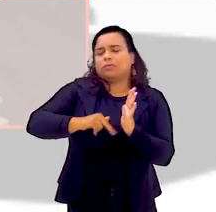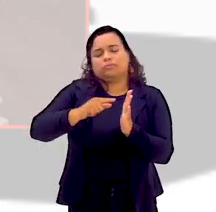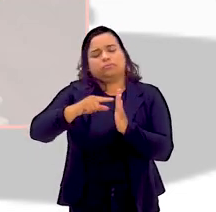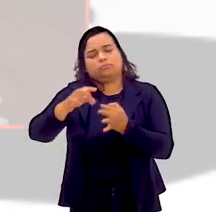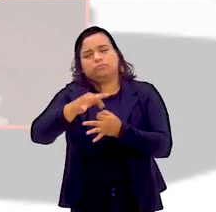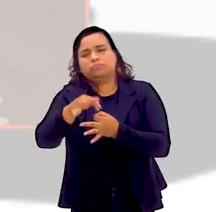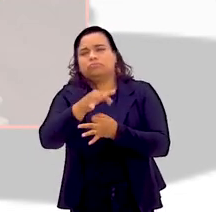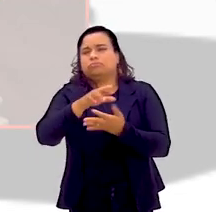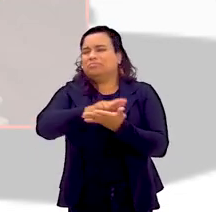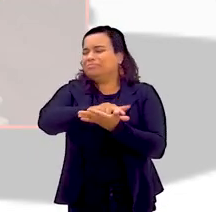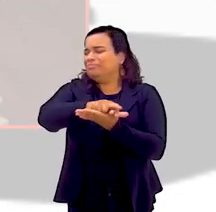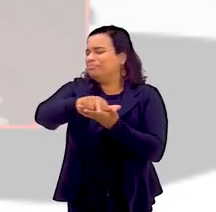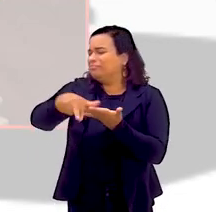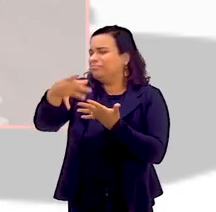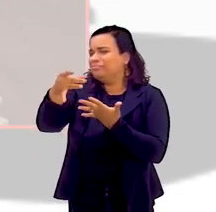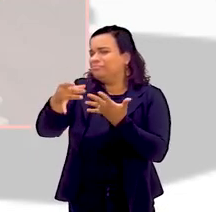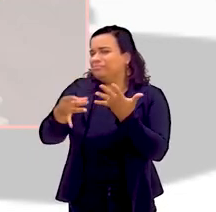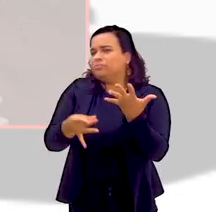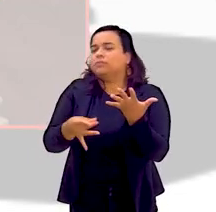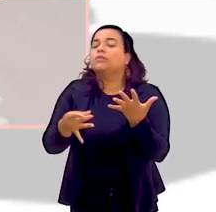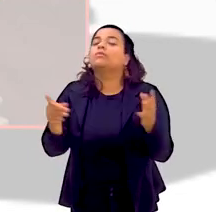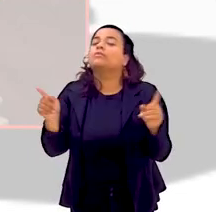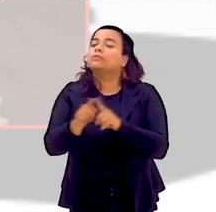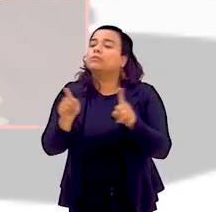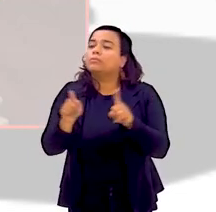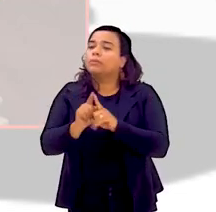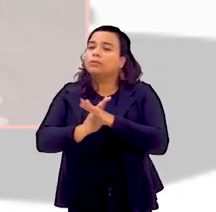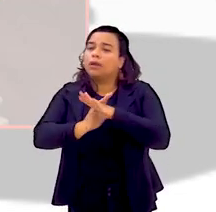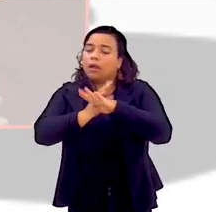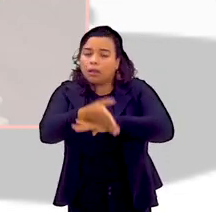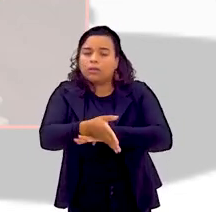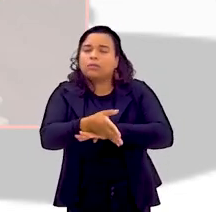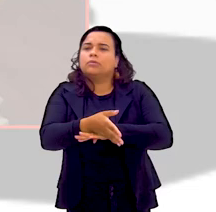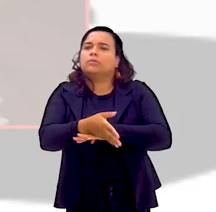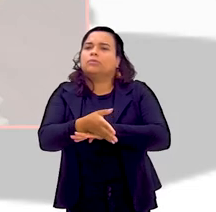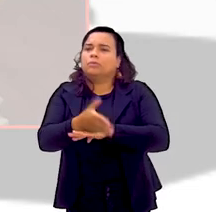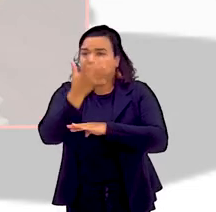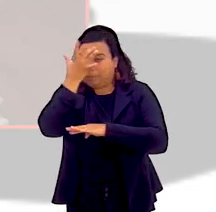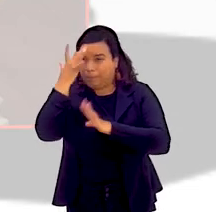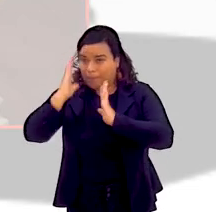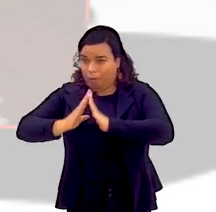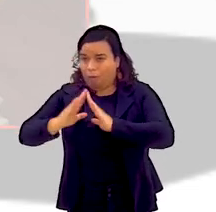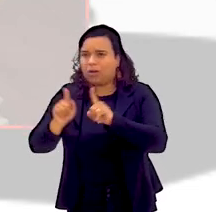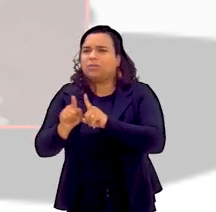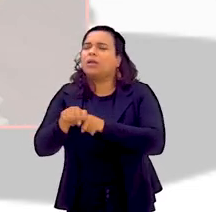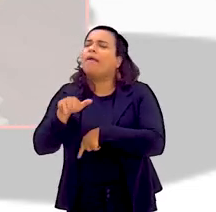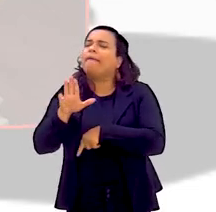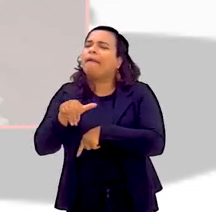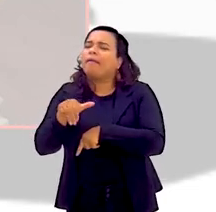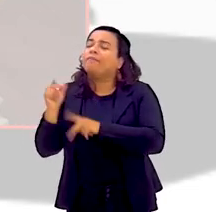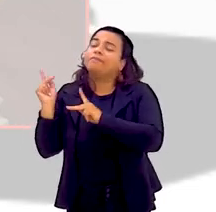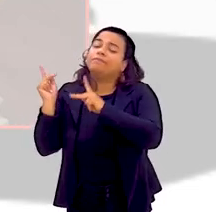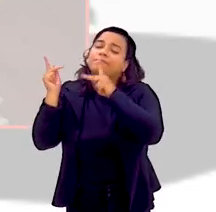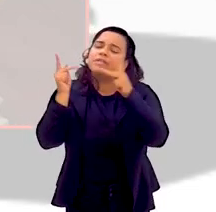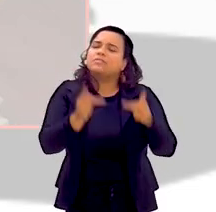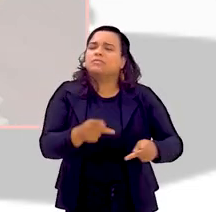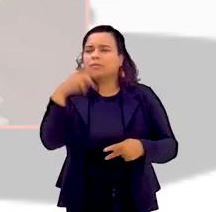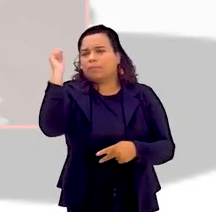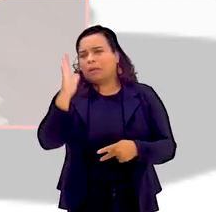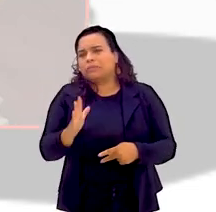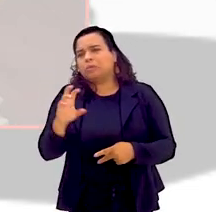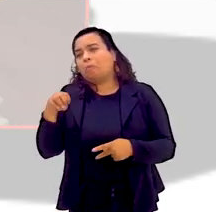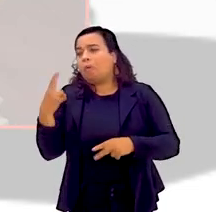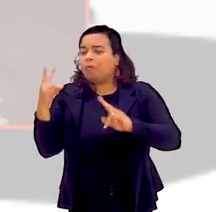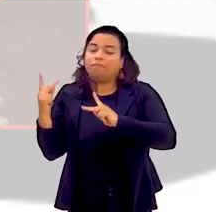suas peculiaridades, e que deve ser acessado pelo nosso morador, e mesmo aqueles que visitam o Brasil e visitam o Rio de Janeiro,